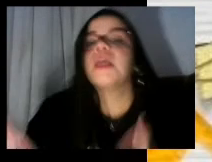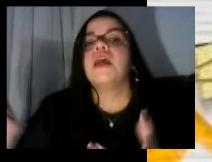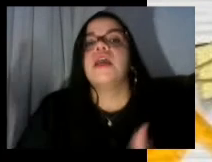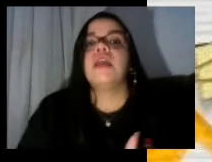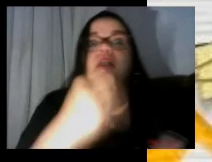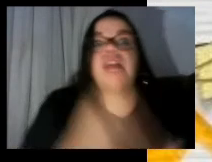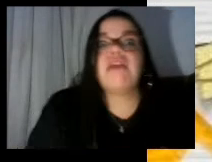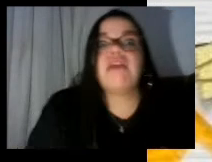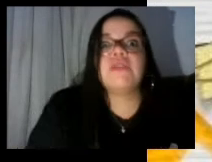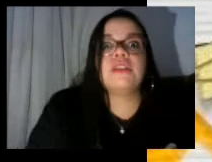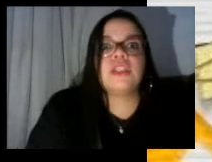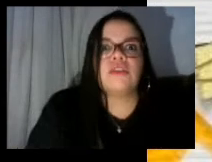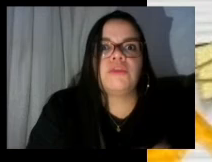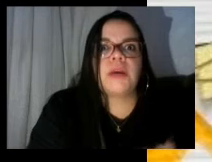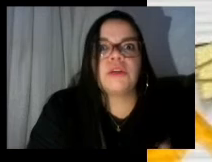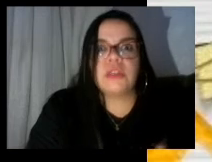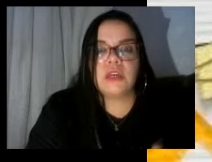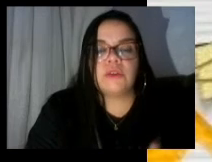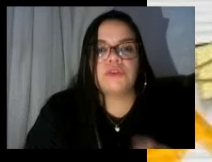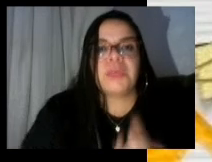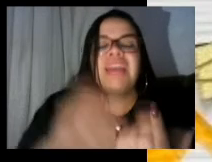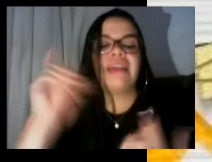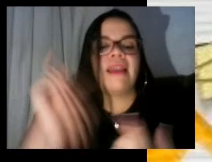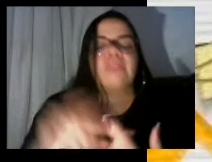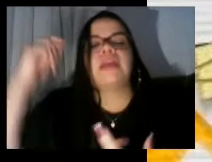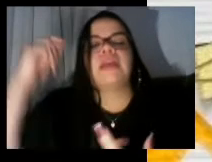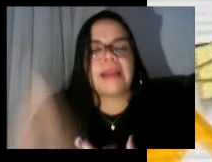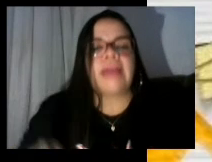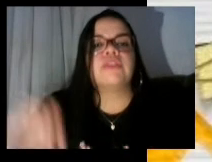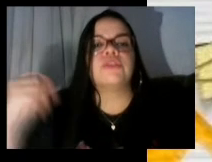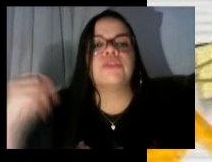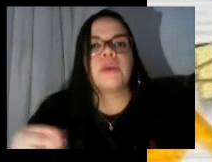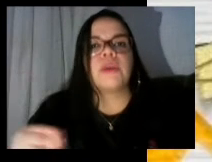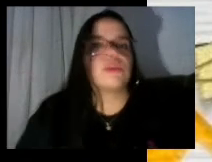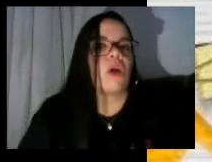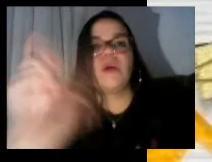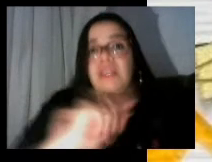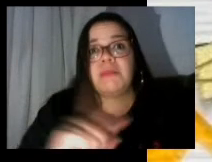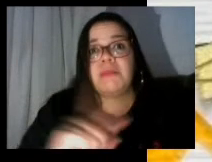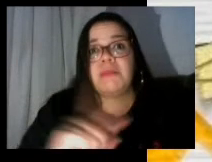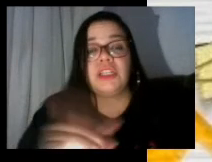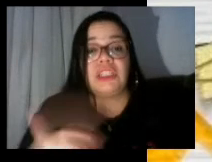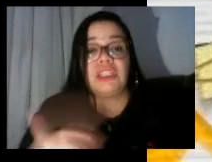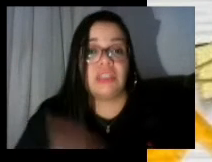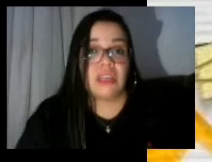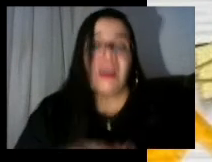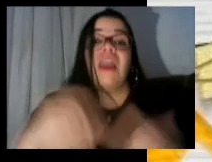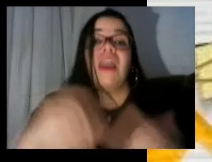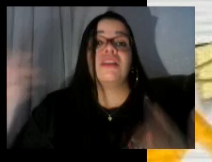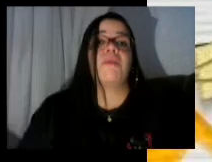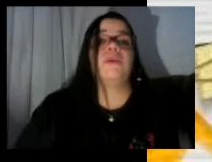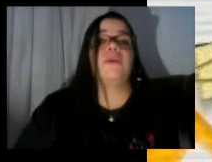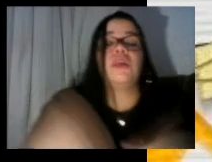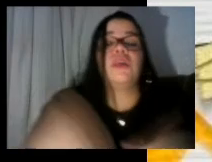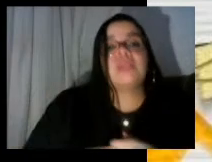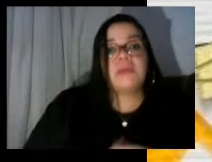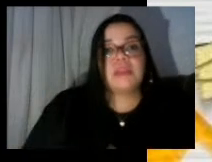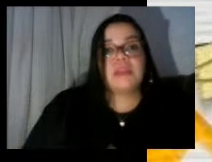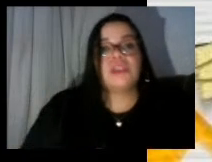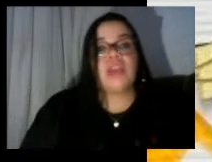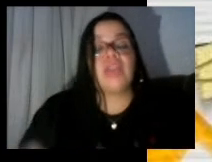carne, e deixavam esses restos para os negros, que além de trabalharem de sol a sol, não receberem dinheiro, eles só